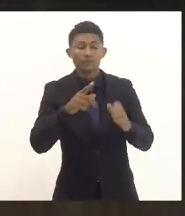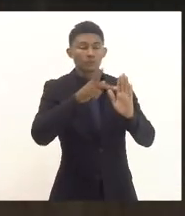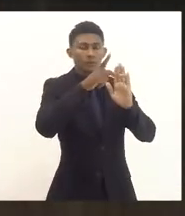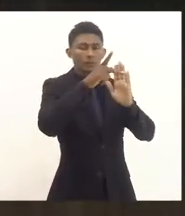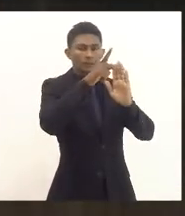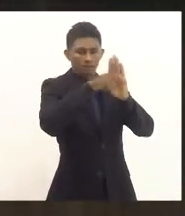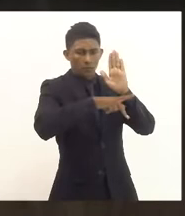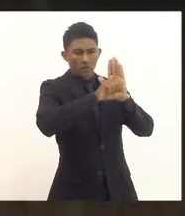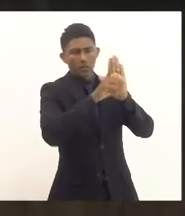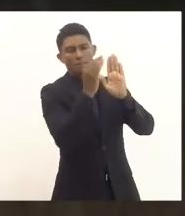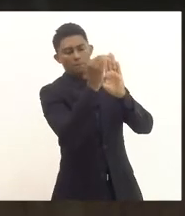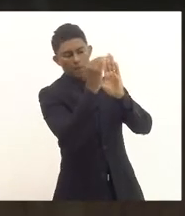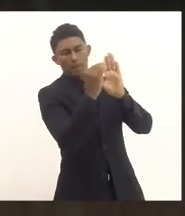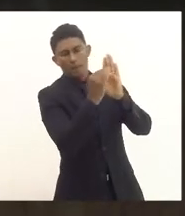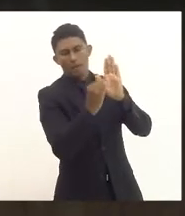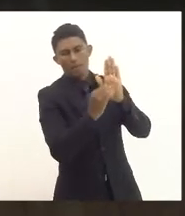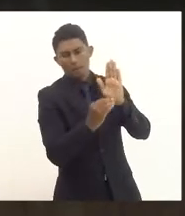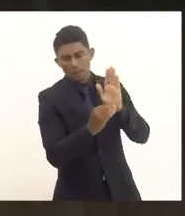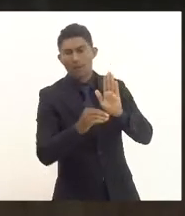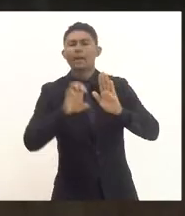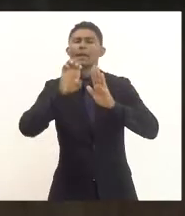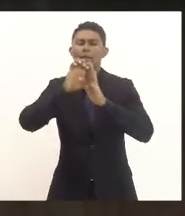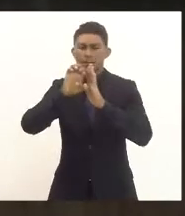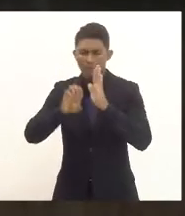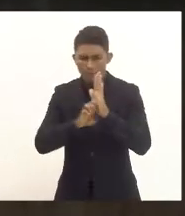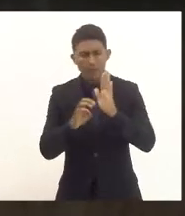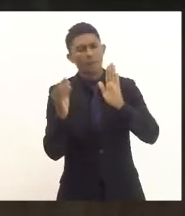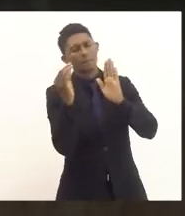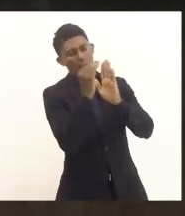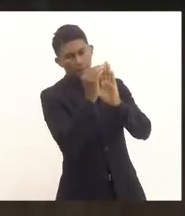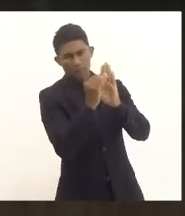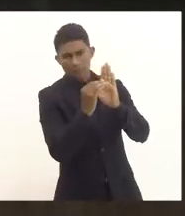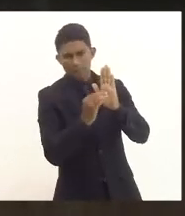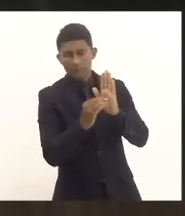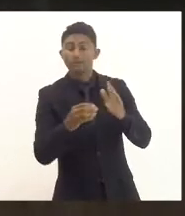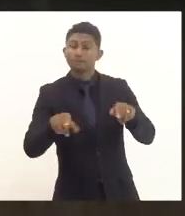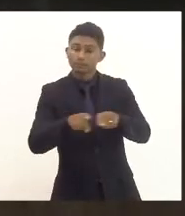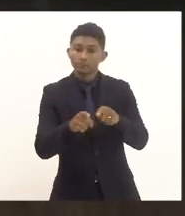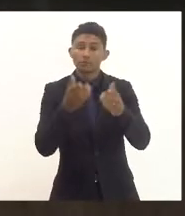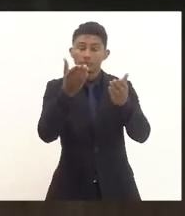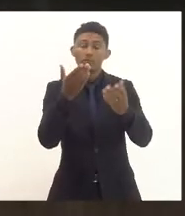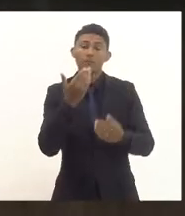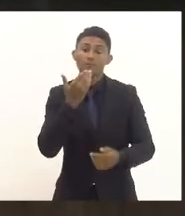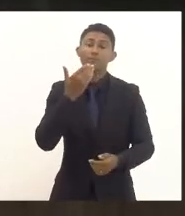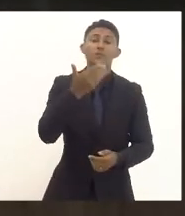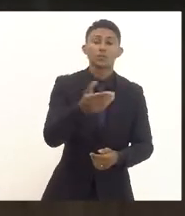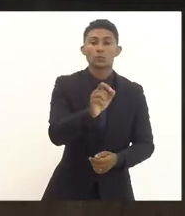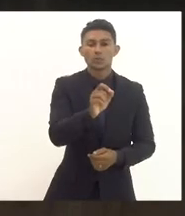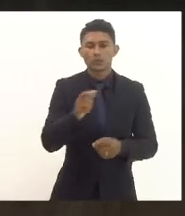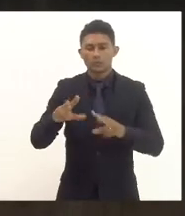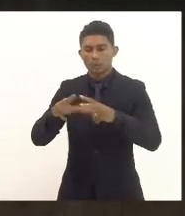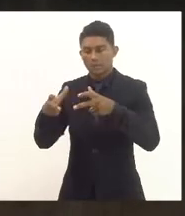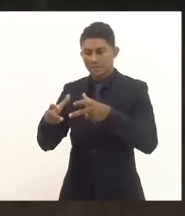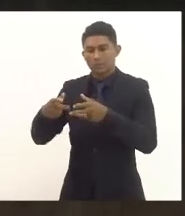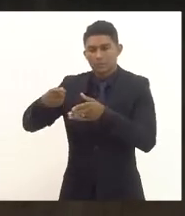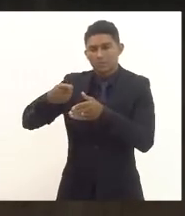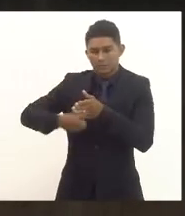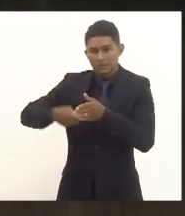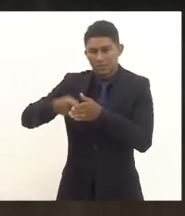receber emendas e vossa excelência solicitou que a comissão de tributação